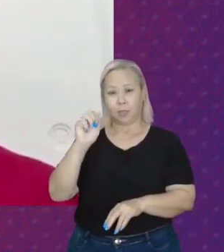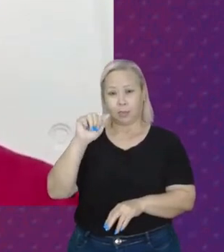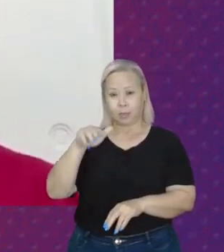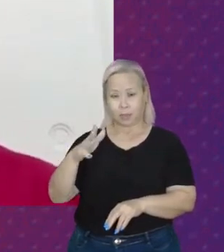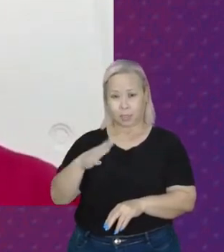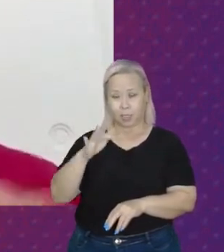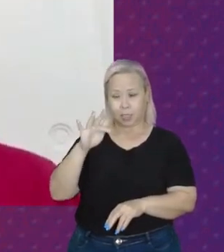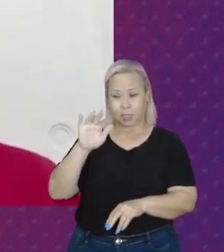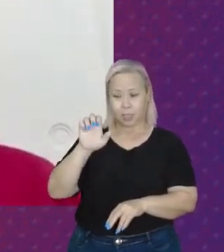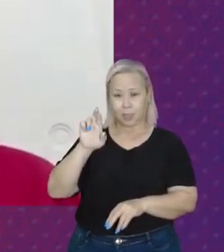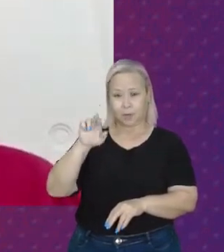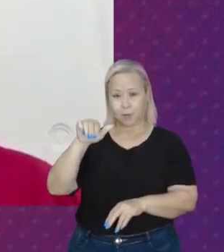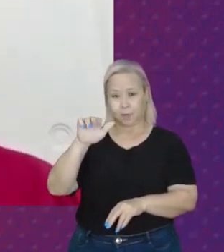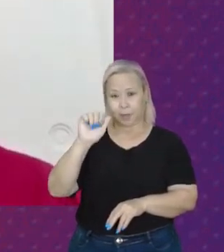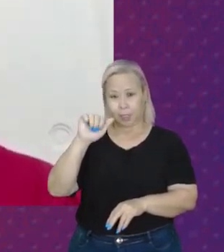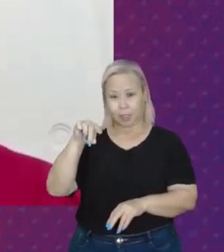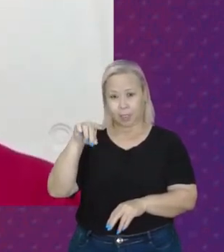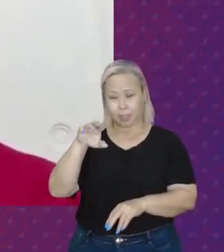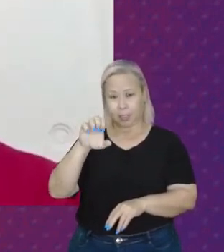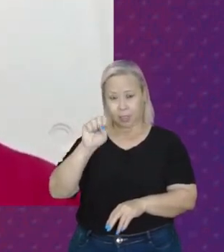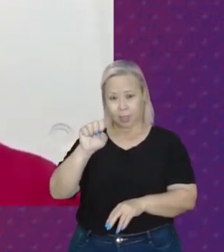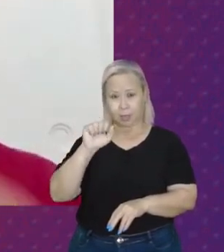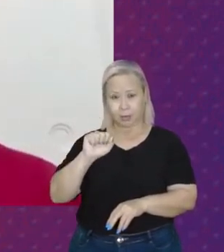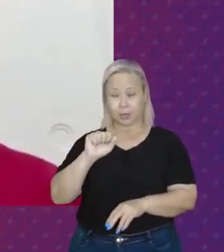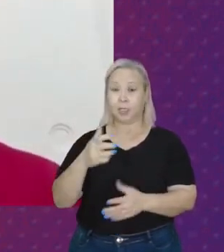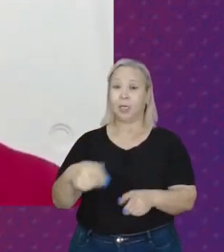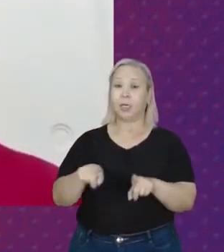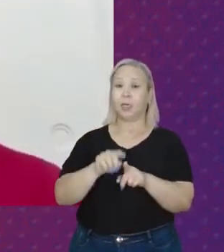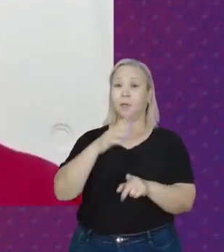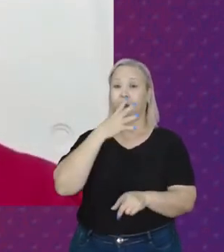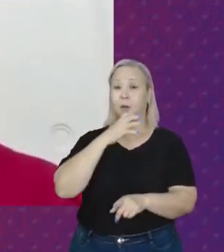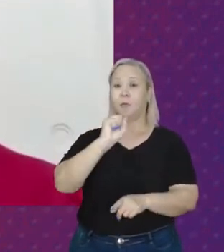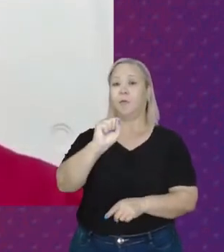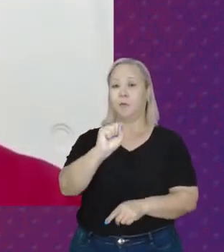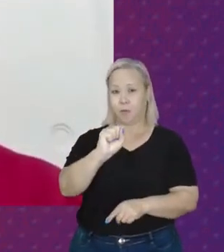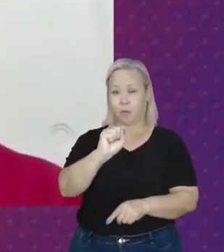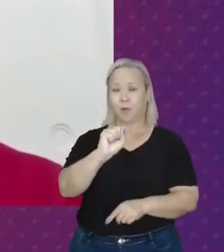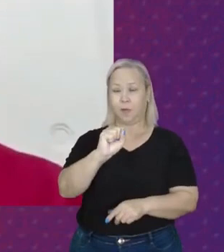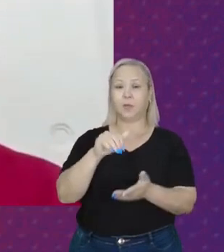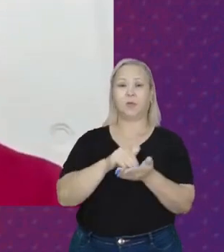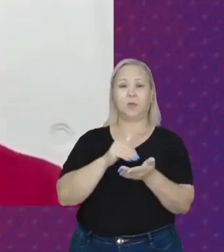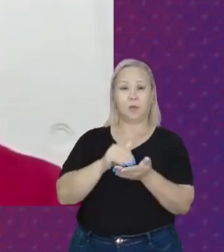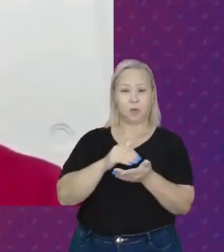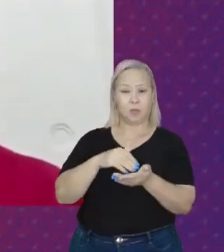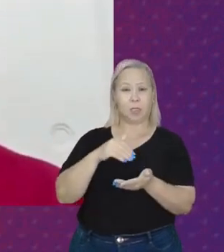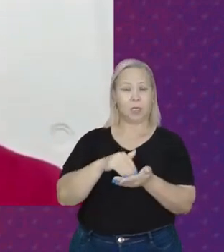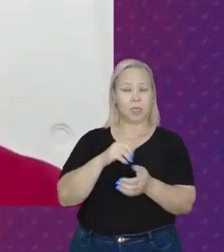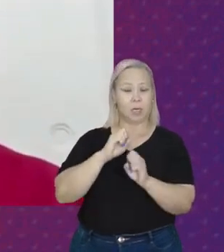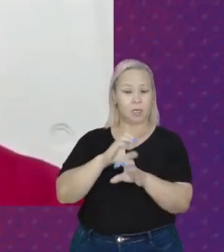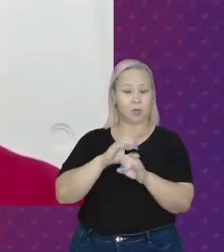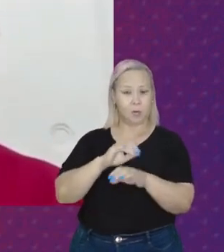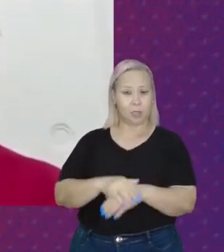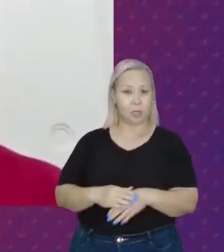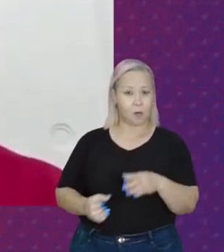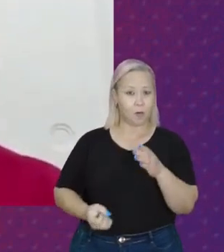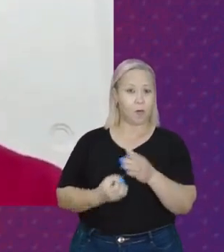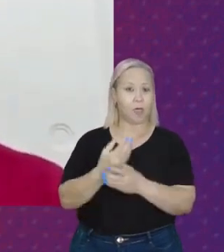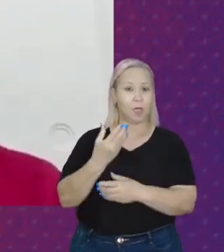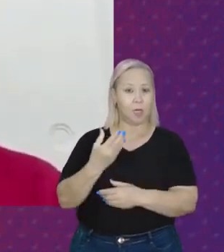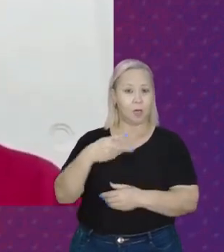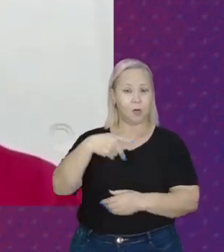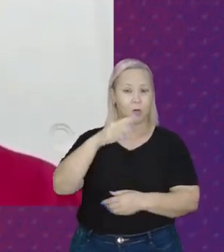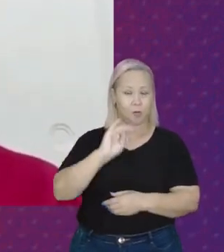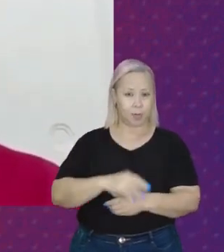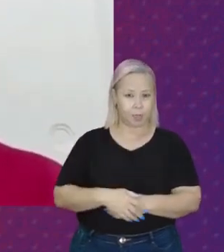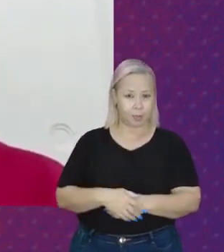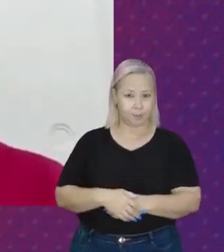foi fundador do PT, que foi secretário de Educação, que é possível, sim, e uma outra educação